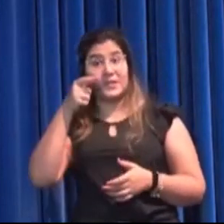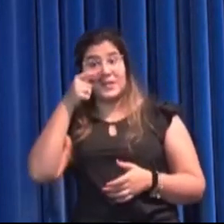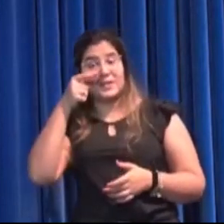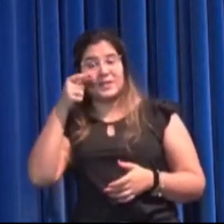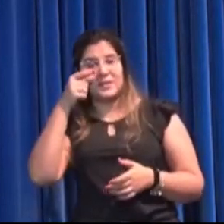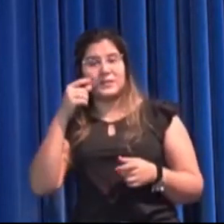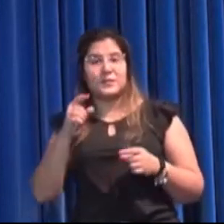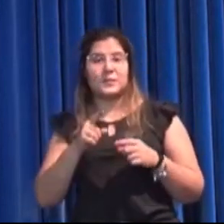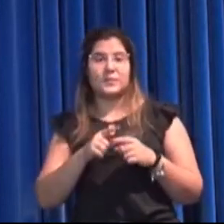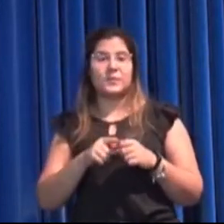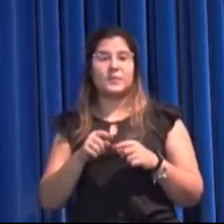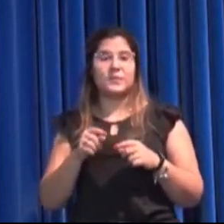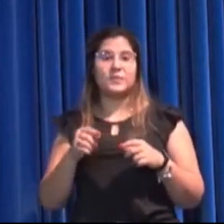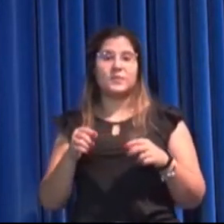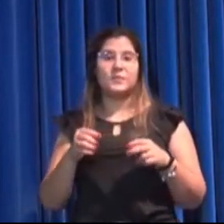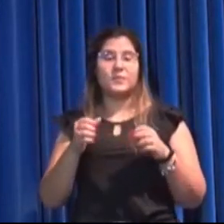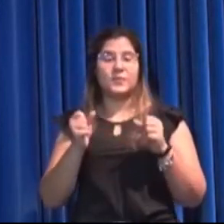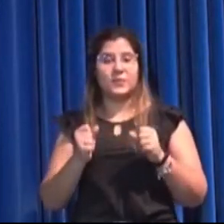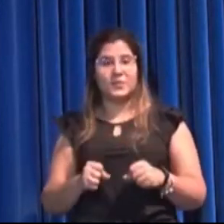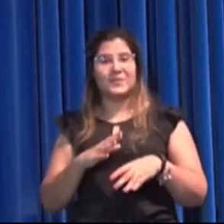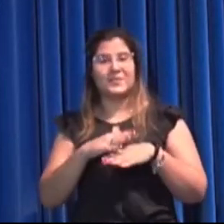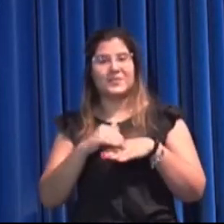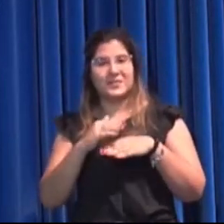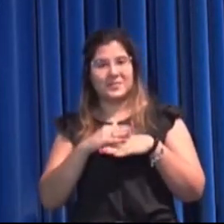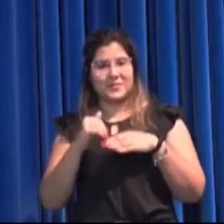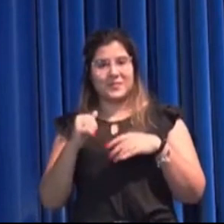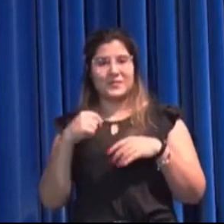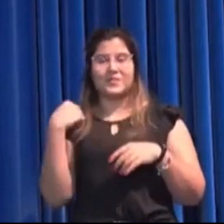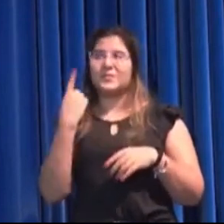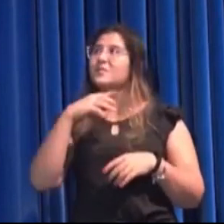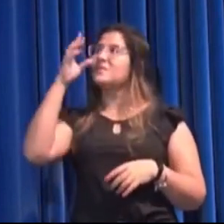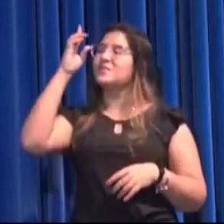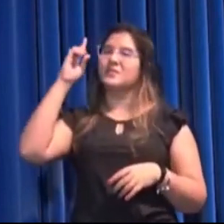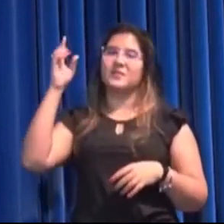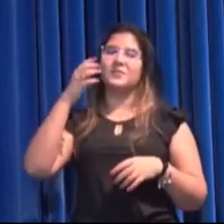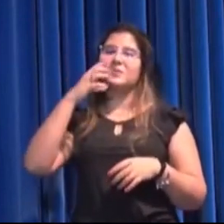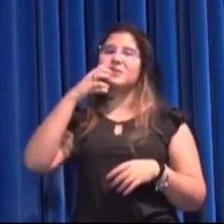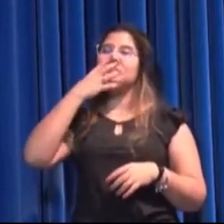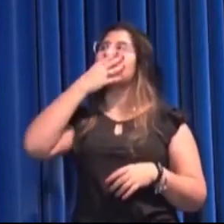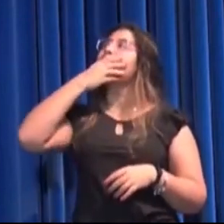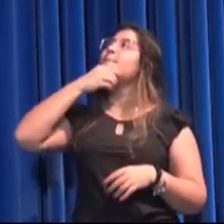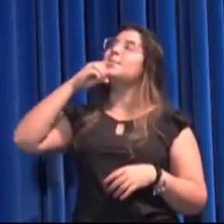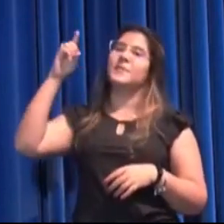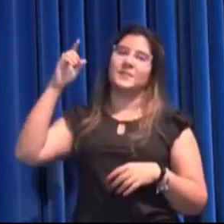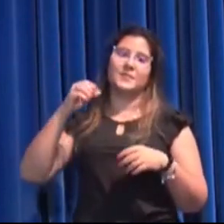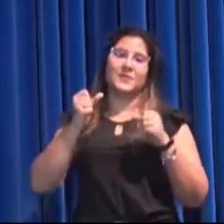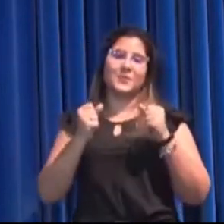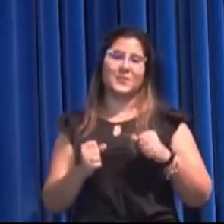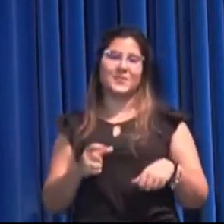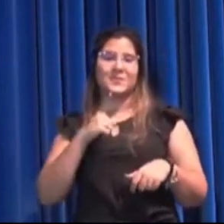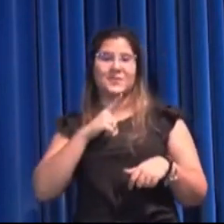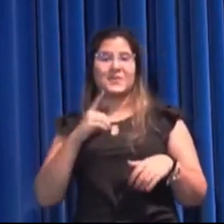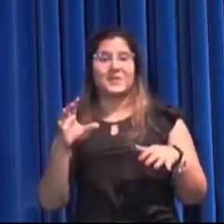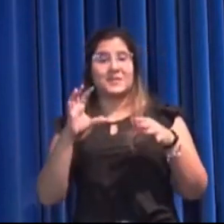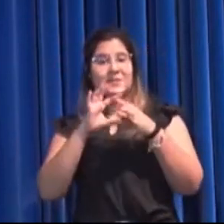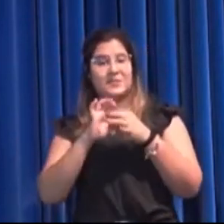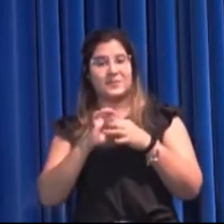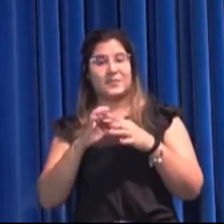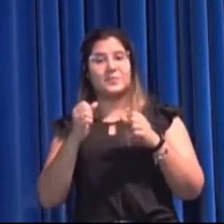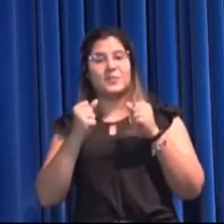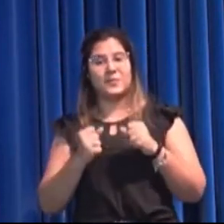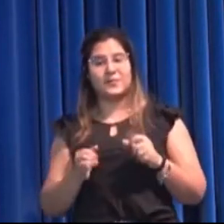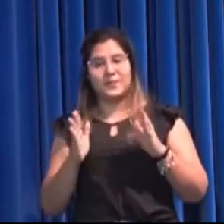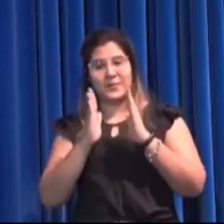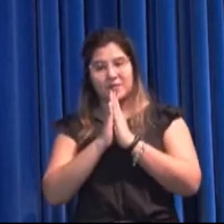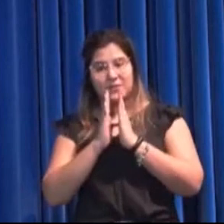nós podemos chamar o nosso Deus de Pai, nós podemos ter intimidade com o nosso Deus, nós podemos orar, e